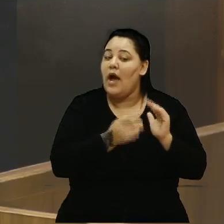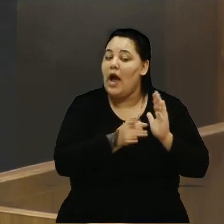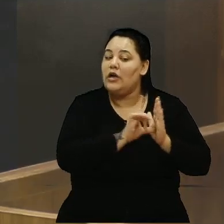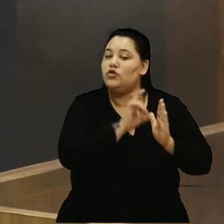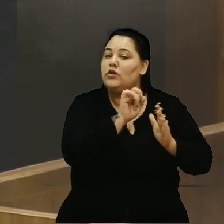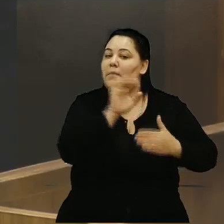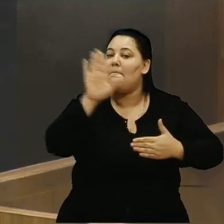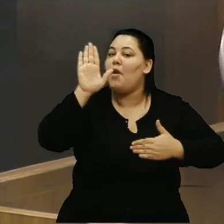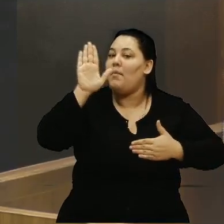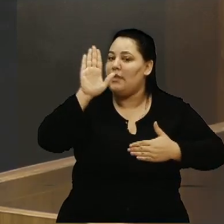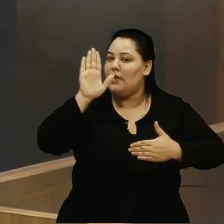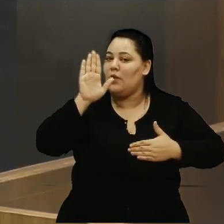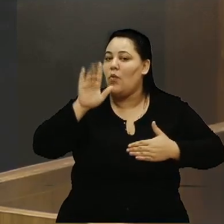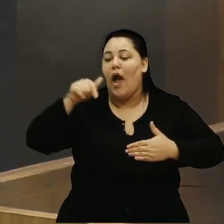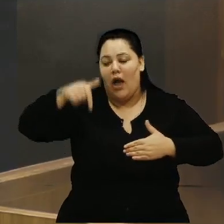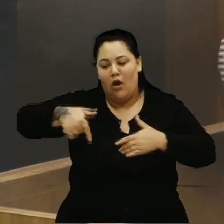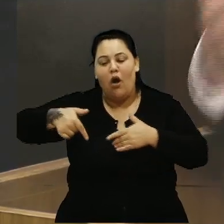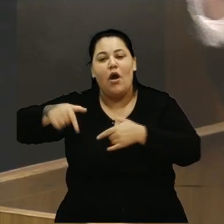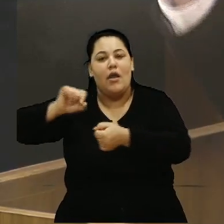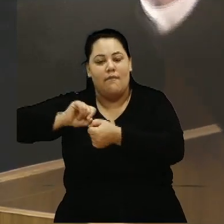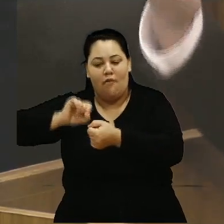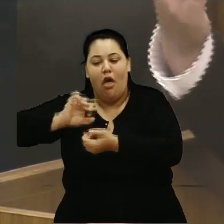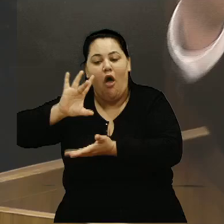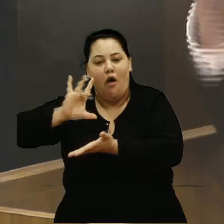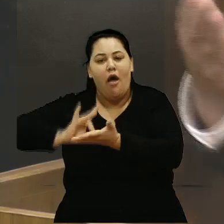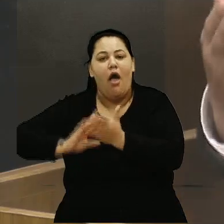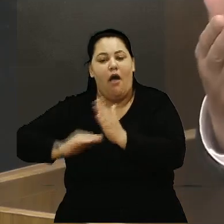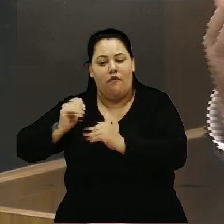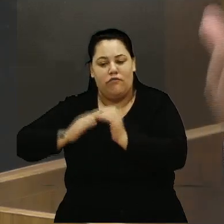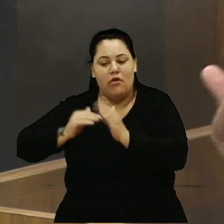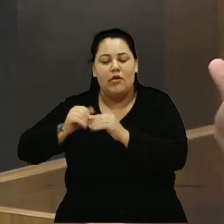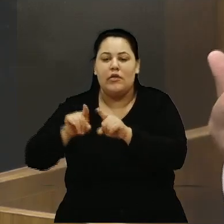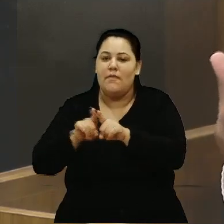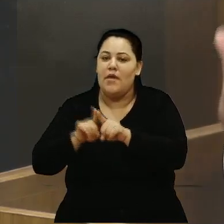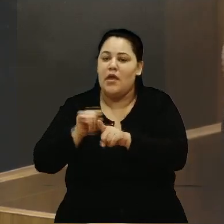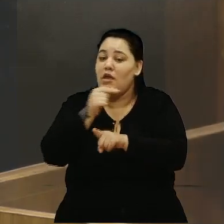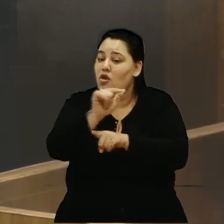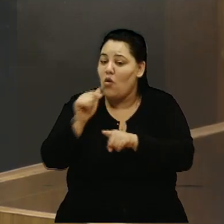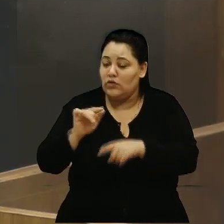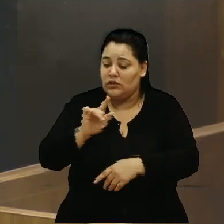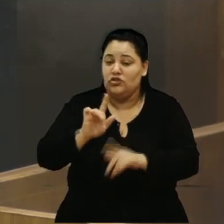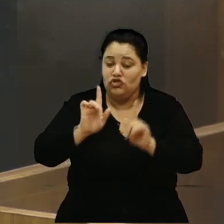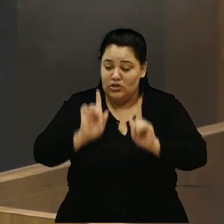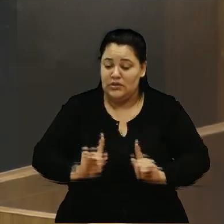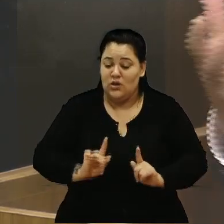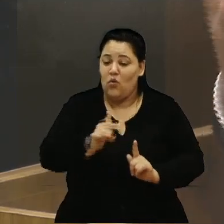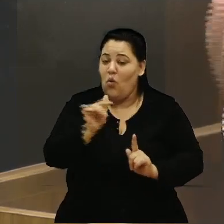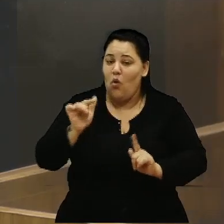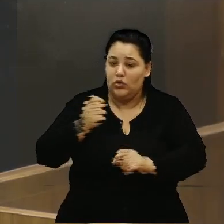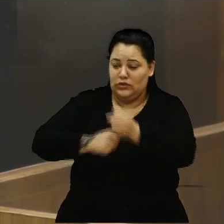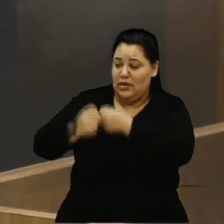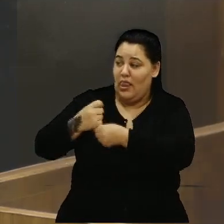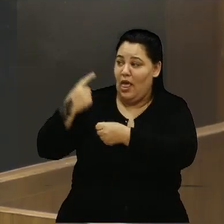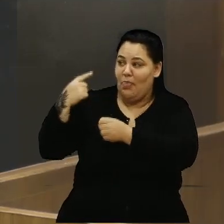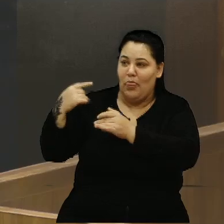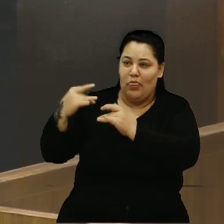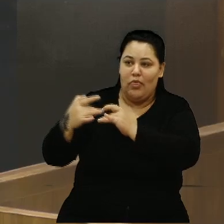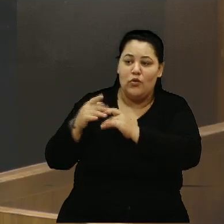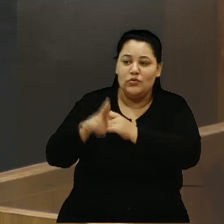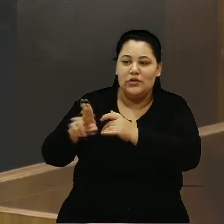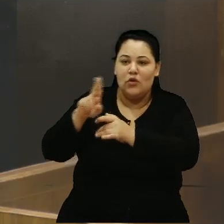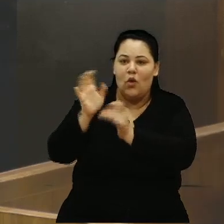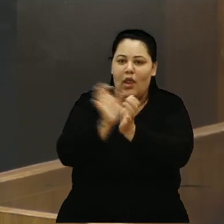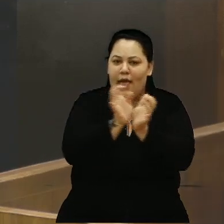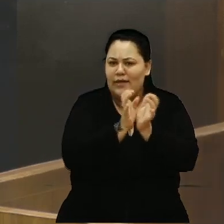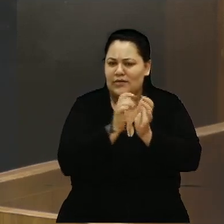Nem vou falar das outras gestões que muitos anos vêm usando colegas, inclusive eu estive envolvido em alguns